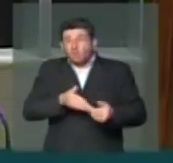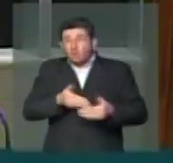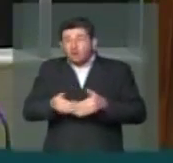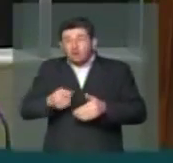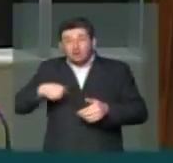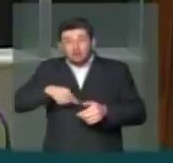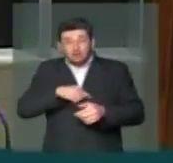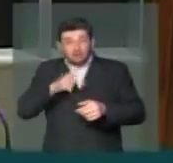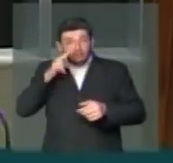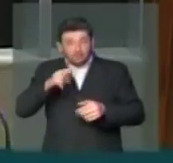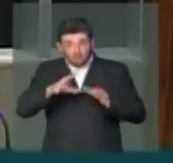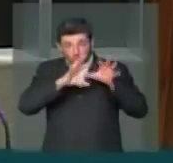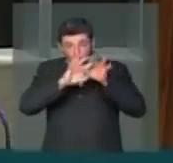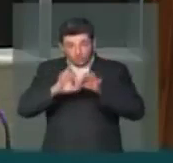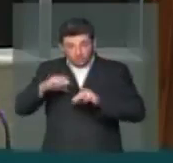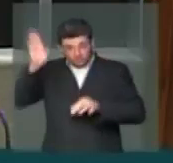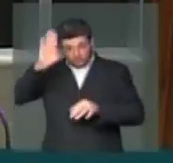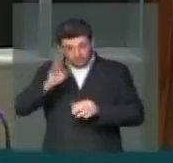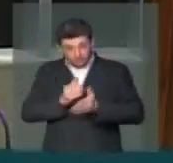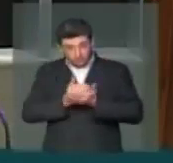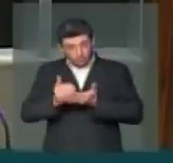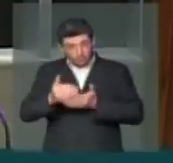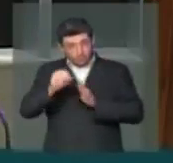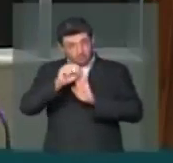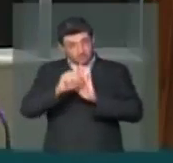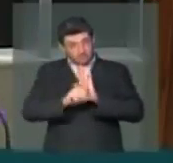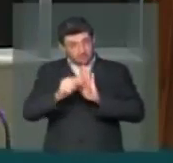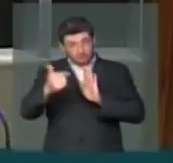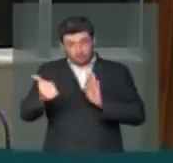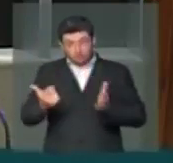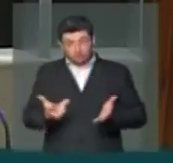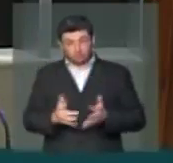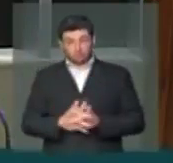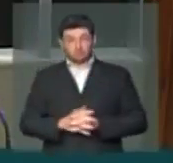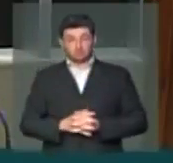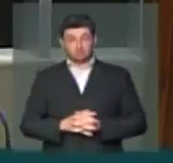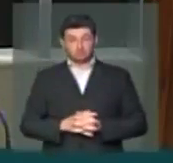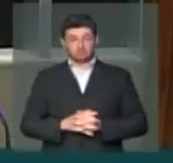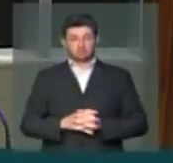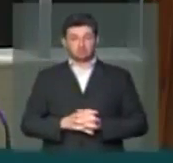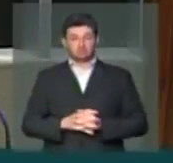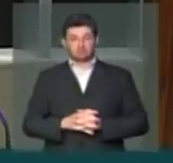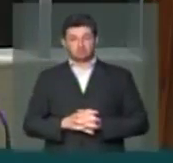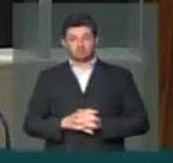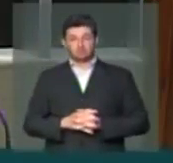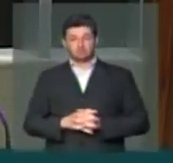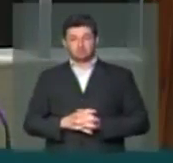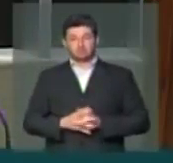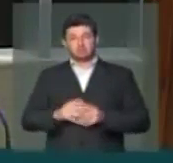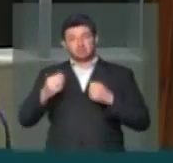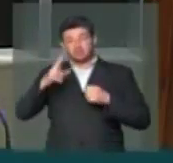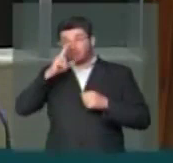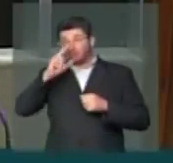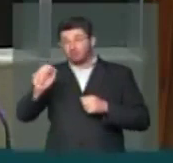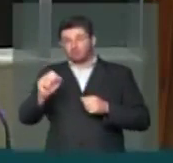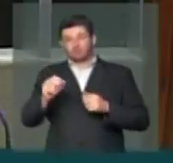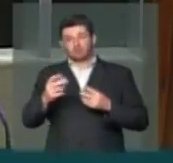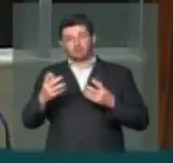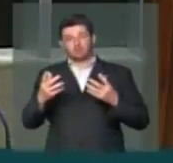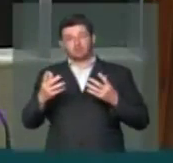da conjuntura brasileira nesse início de século XXI tem que estar